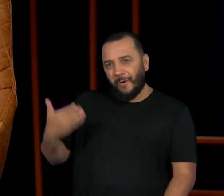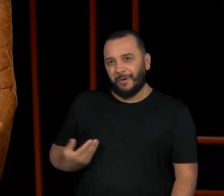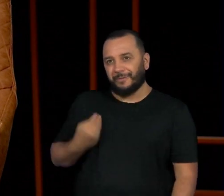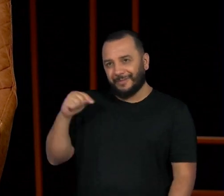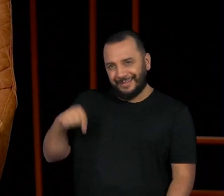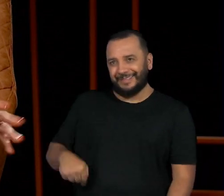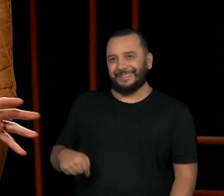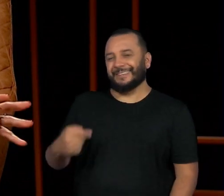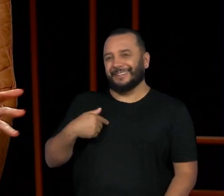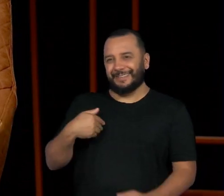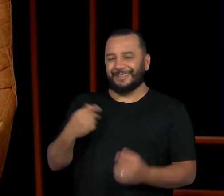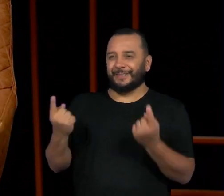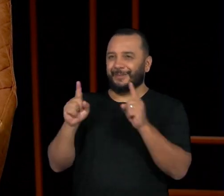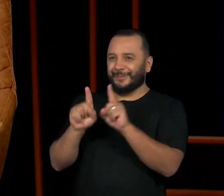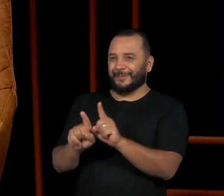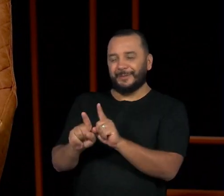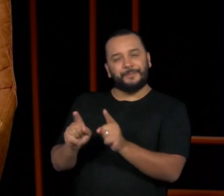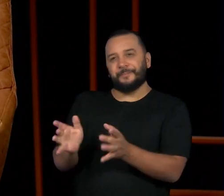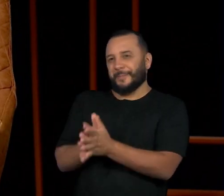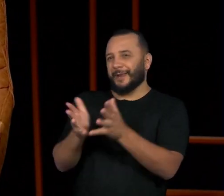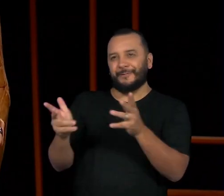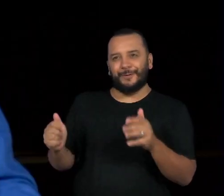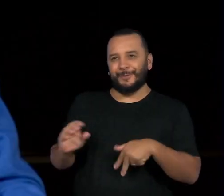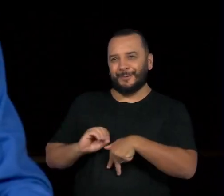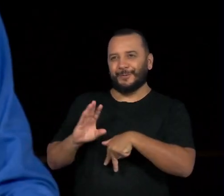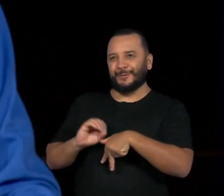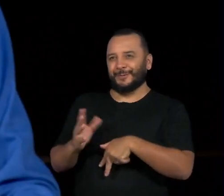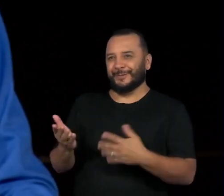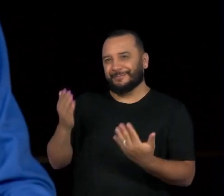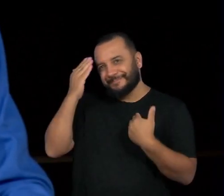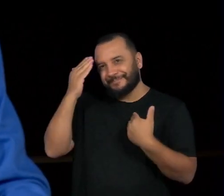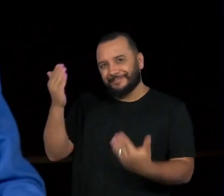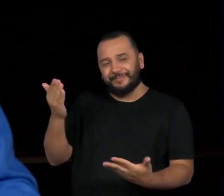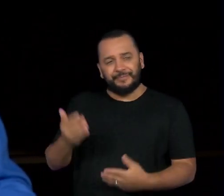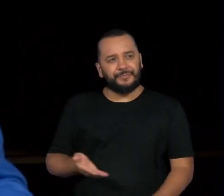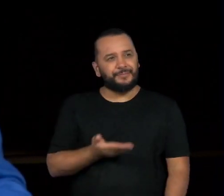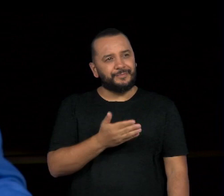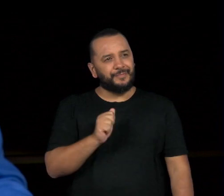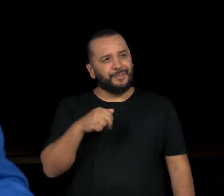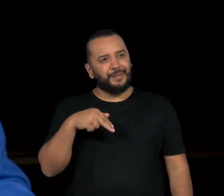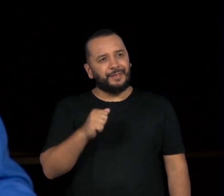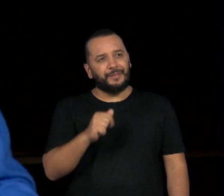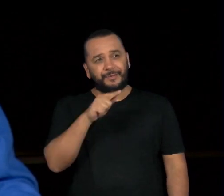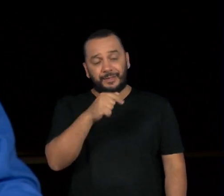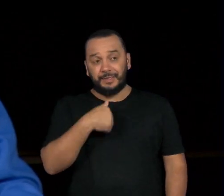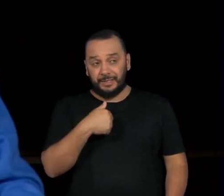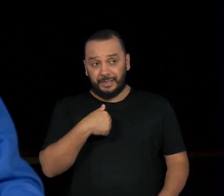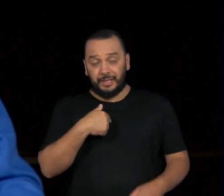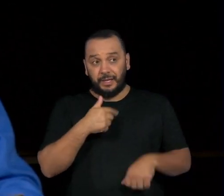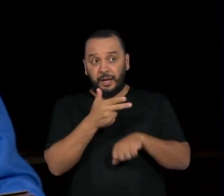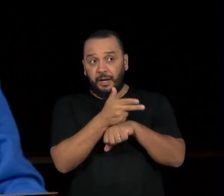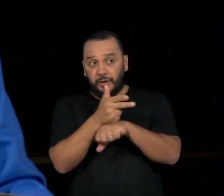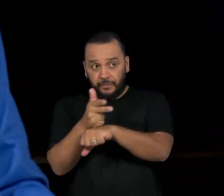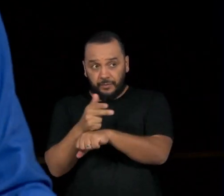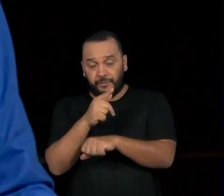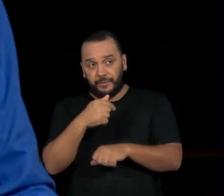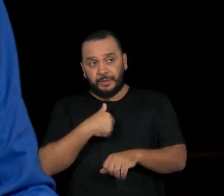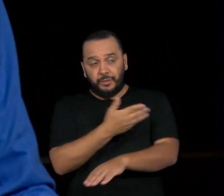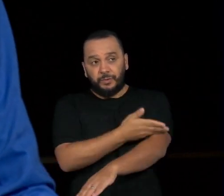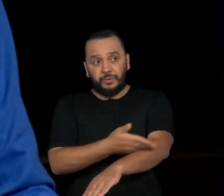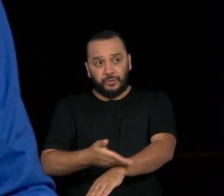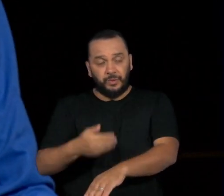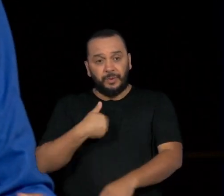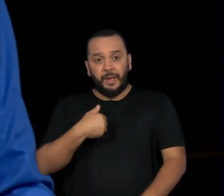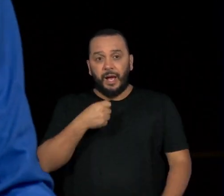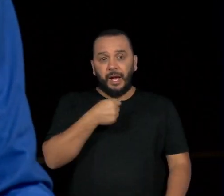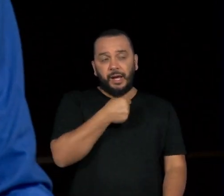nesse programa maravilhoso da TV Cultura. Muito obrigada. Ana, você gravou e costuma cantar nos seus shows a canção La Vie en